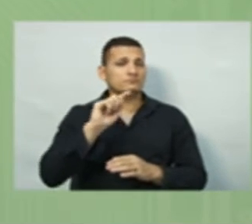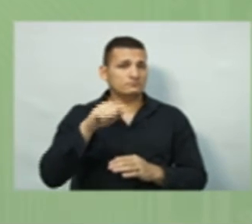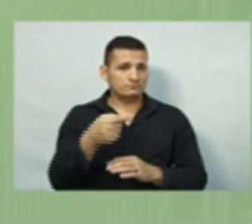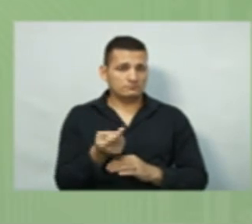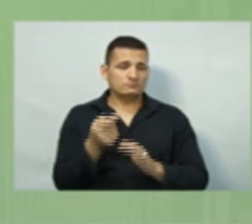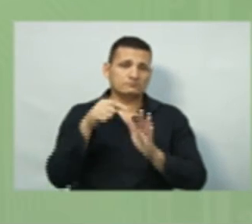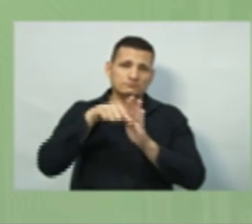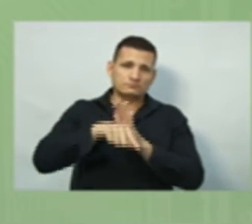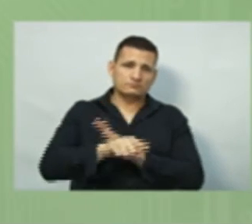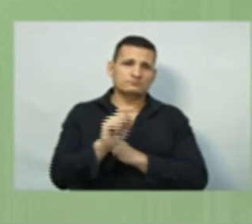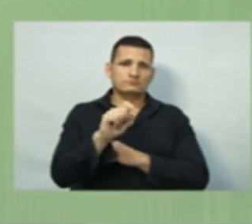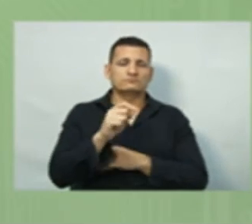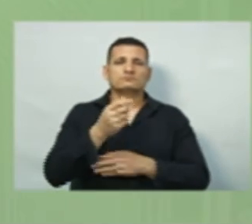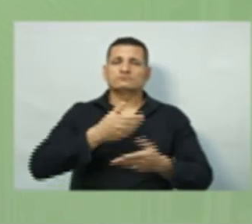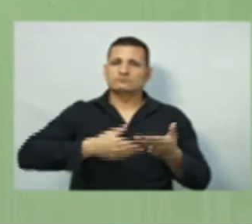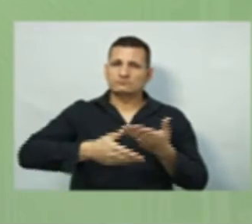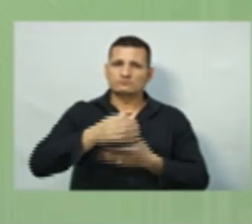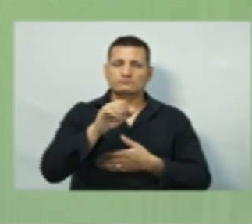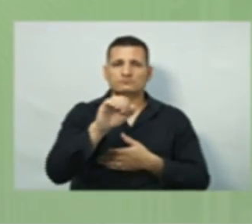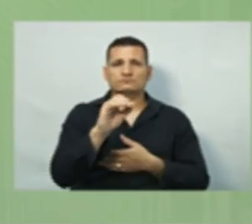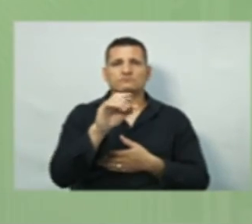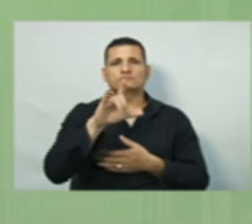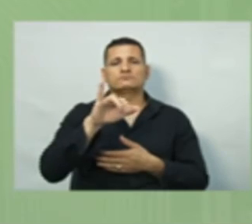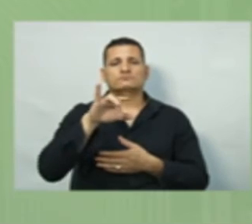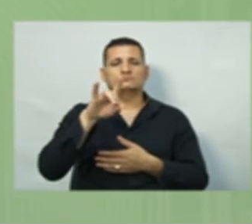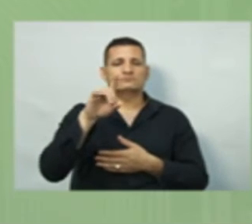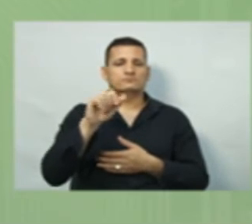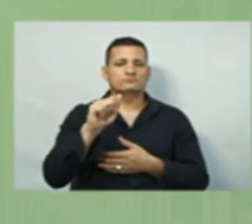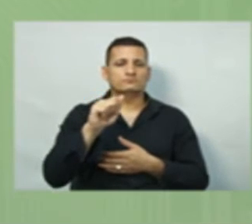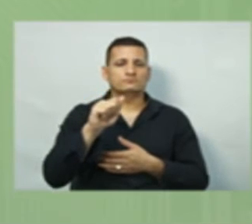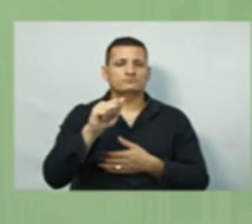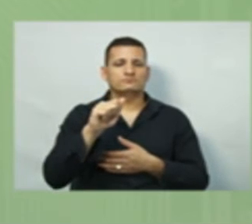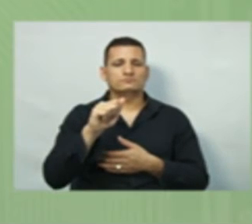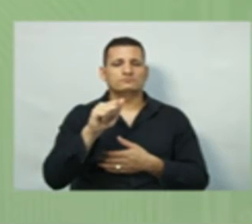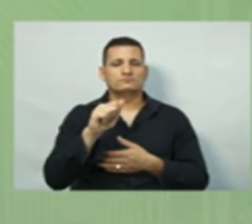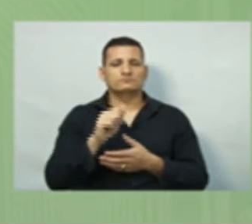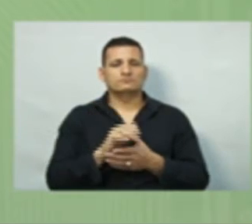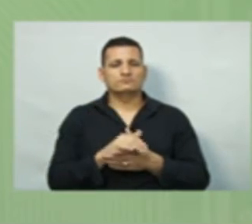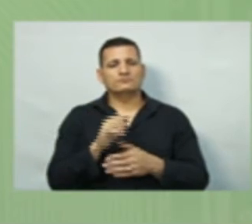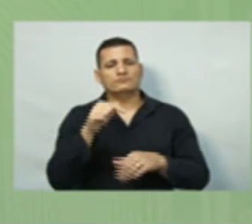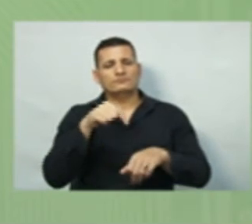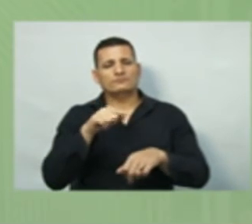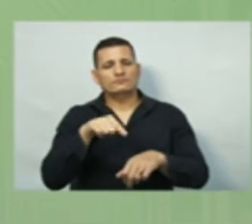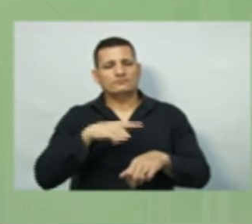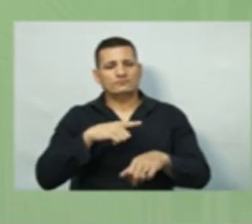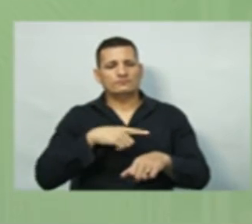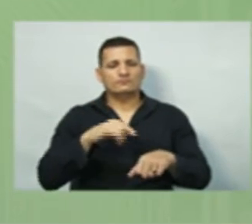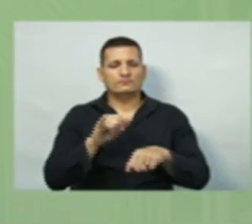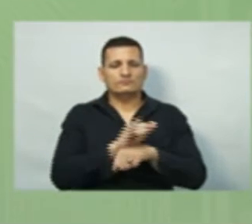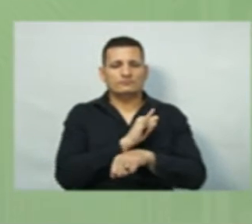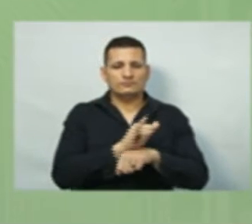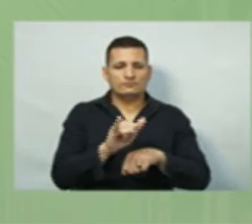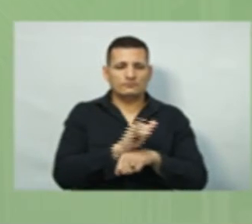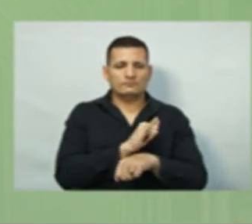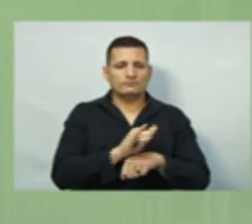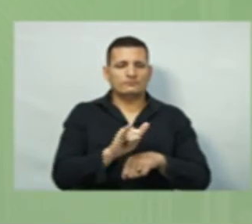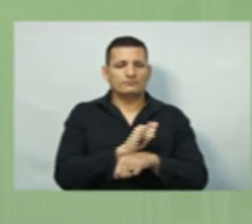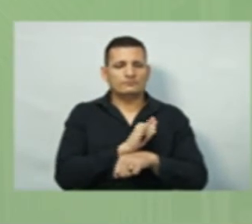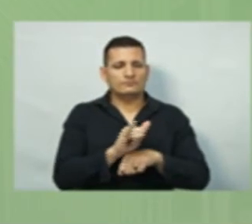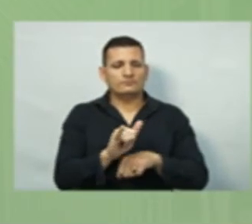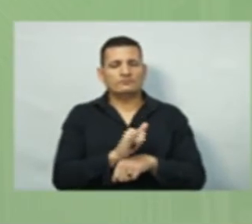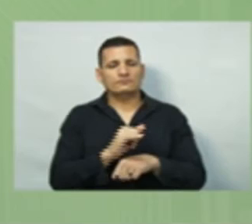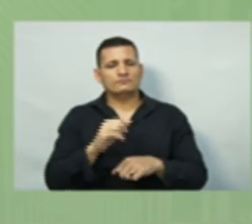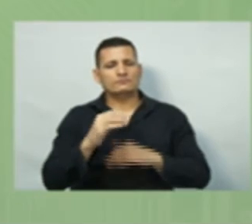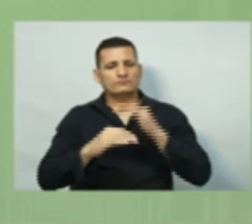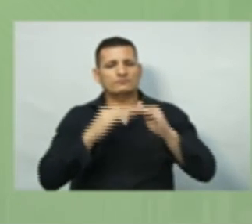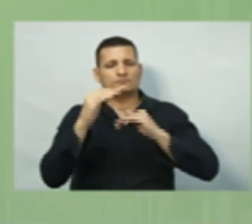a questão da solidariedade nacional, que a gente está falando, está ligada à estratégia nacional de desenvolvimento